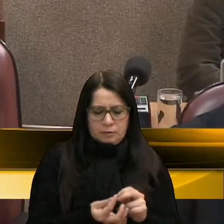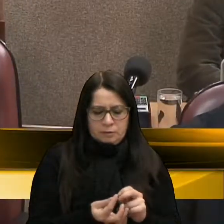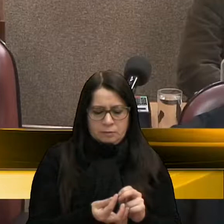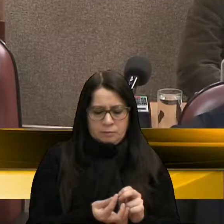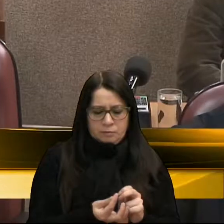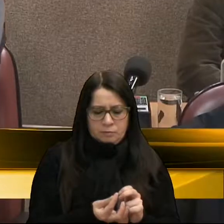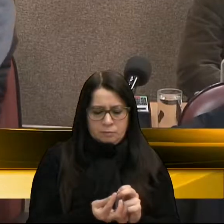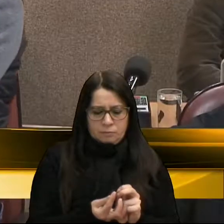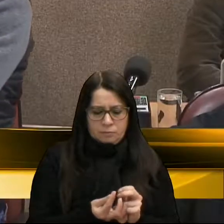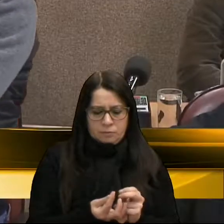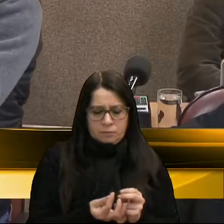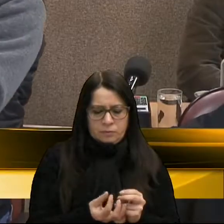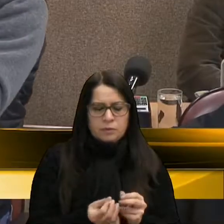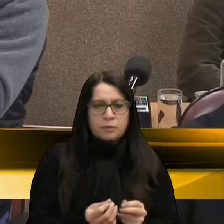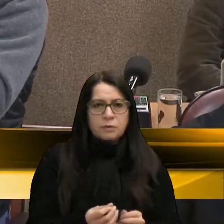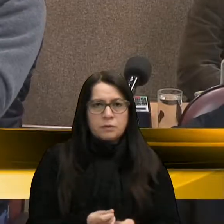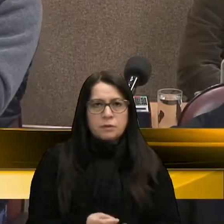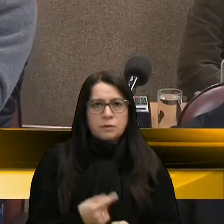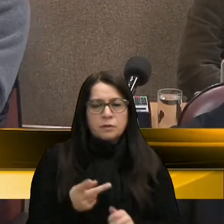Então,